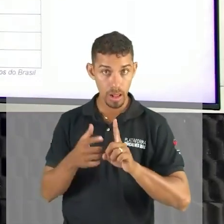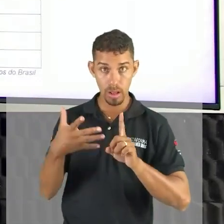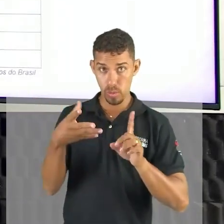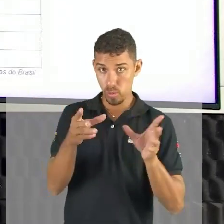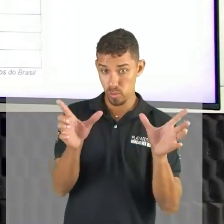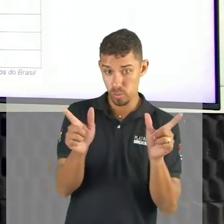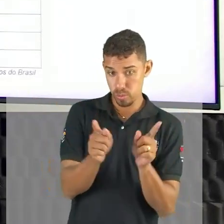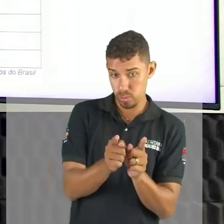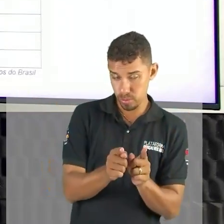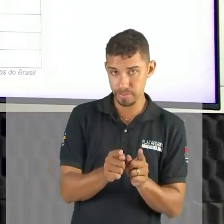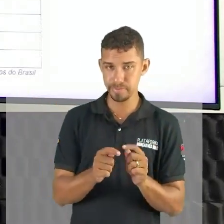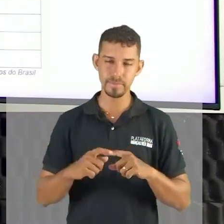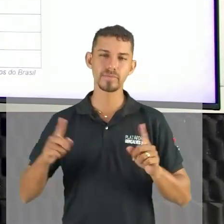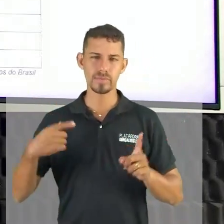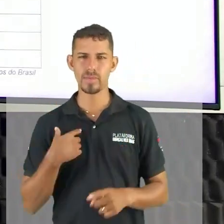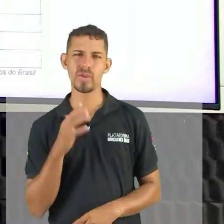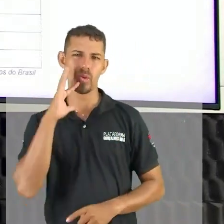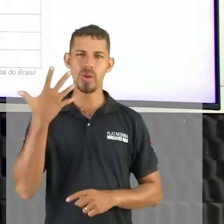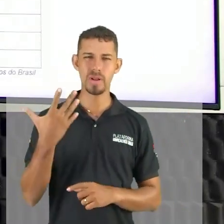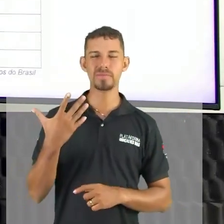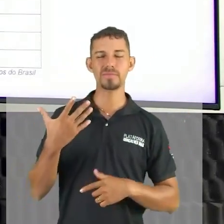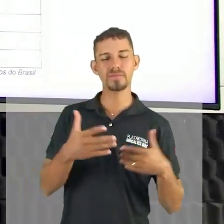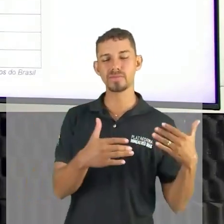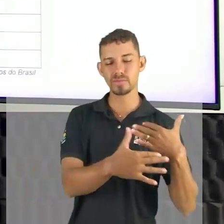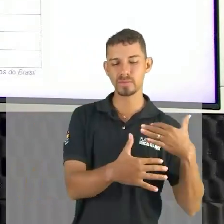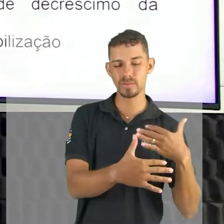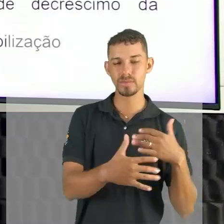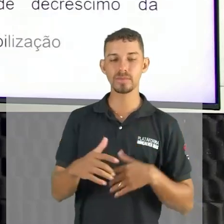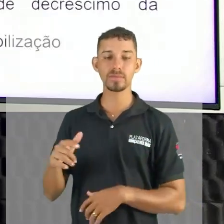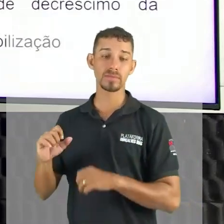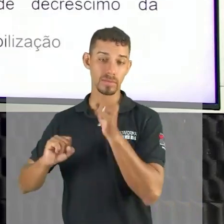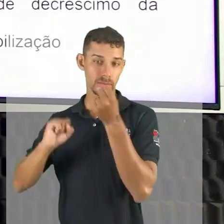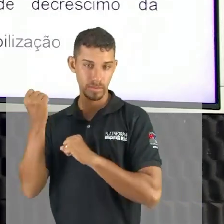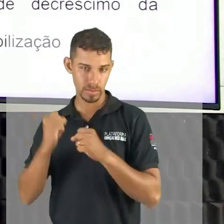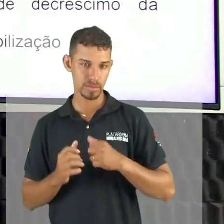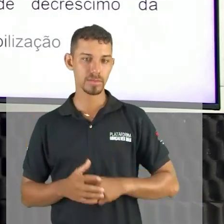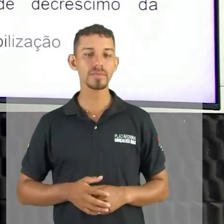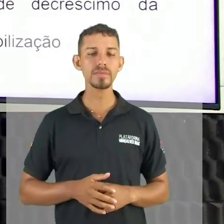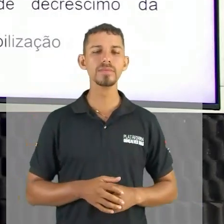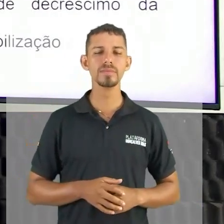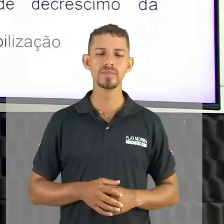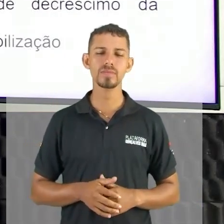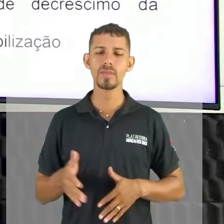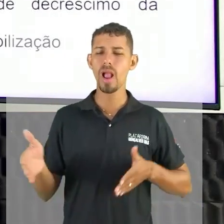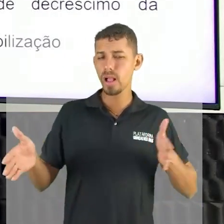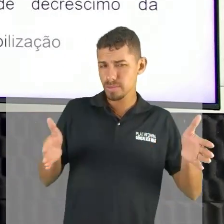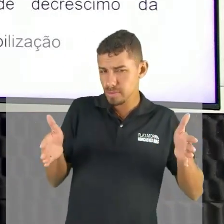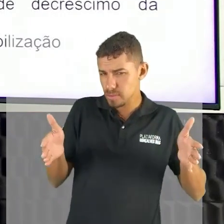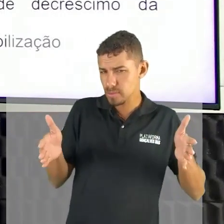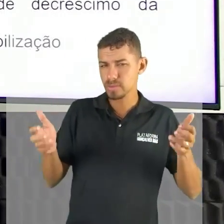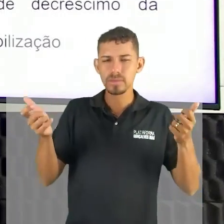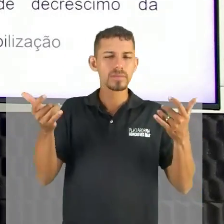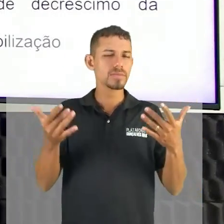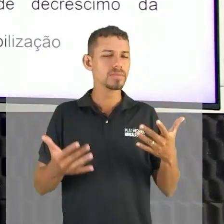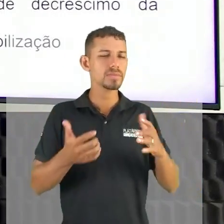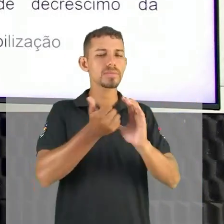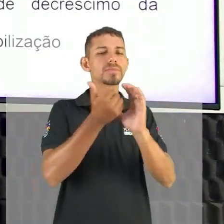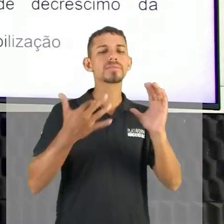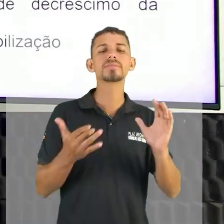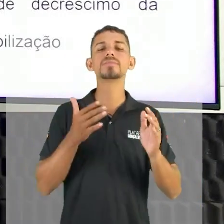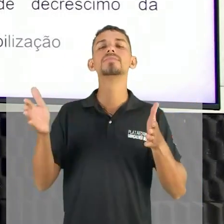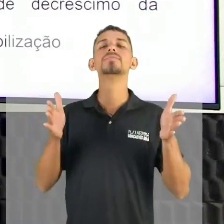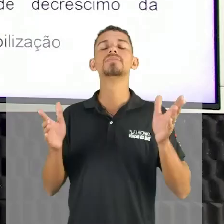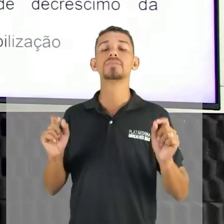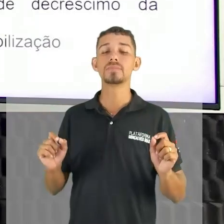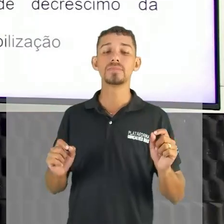Efeitos clássicos do processo urbano e do processo industrial. Analisando os dados, podemos caracterizar o